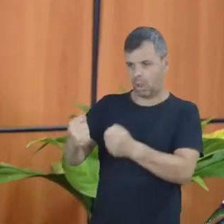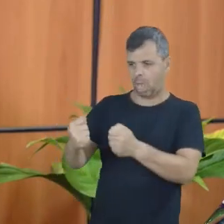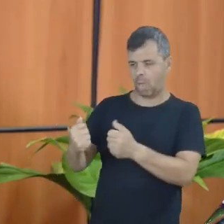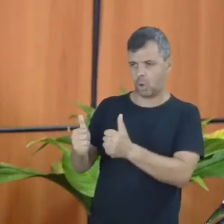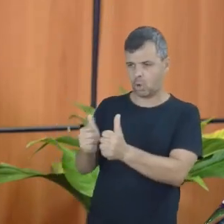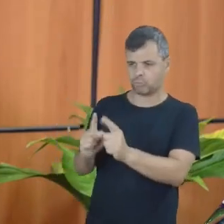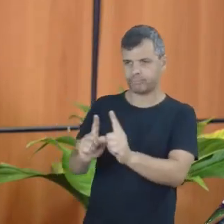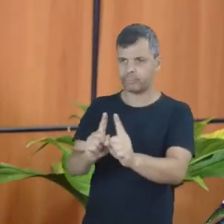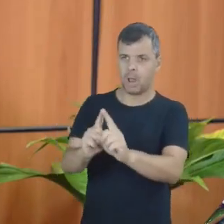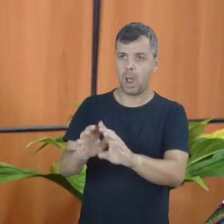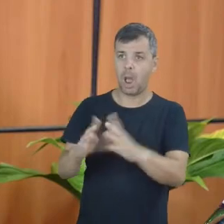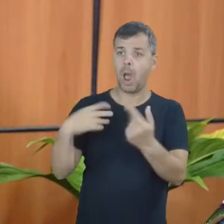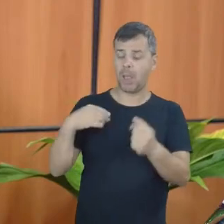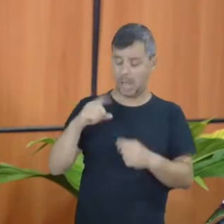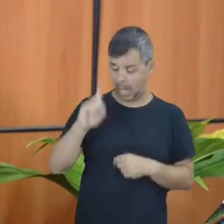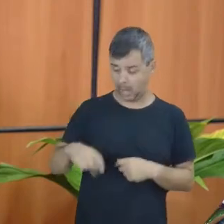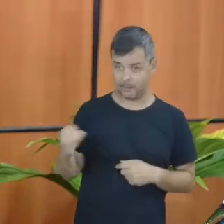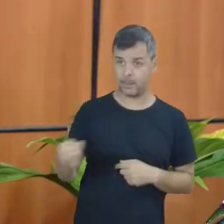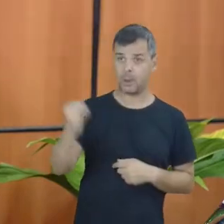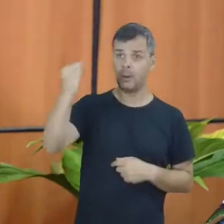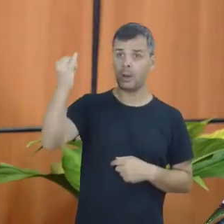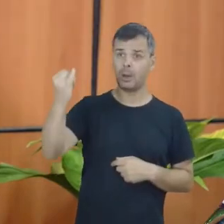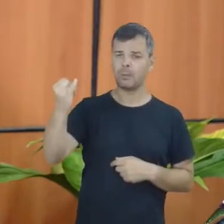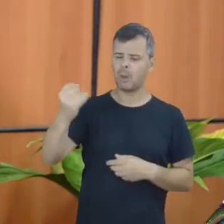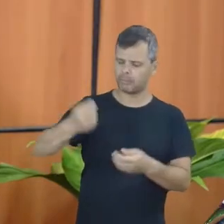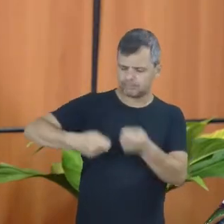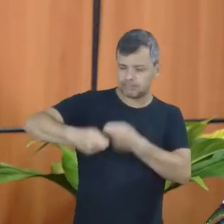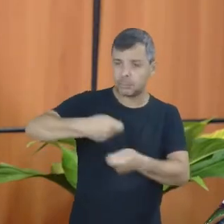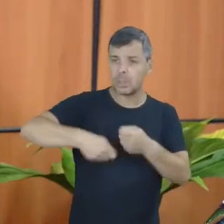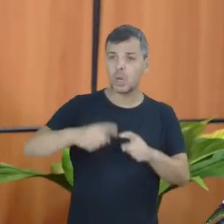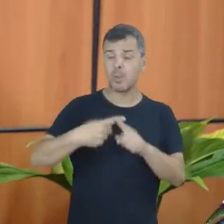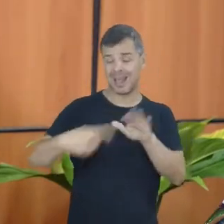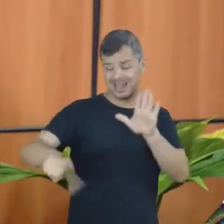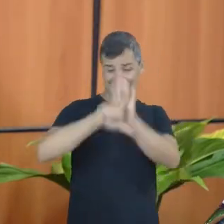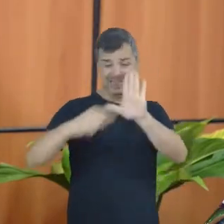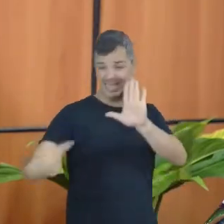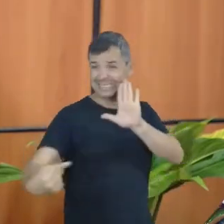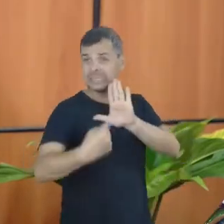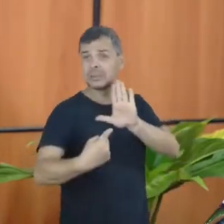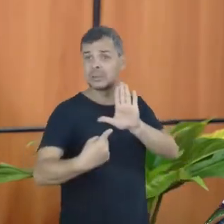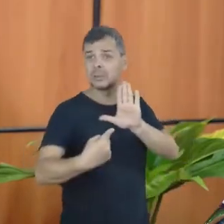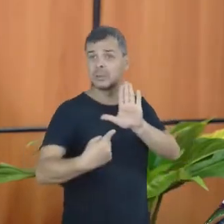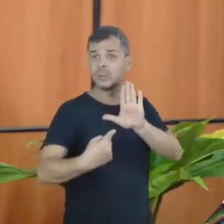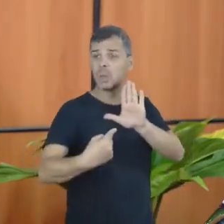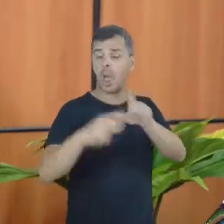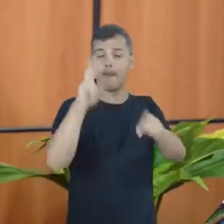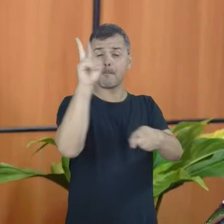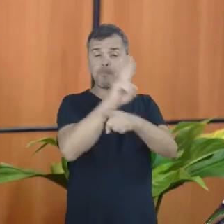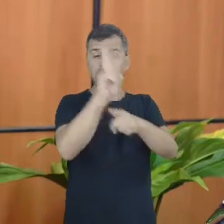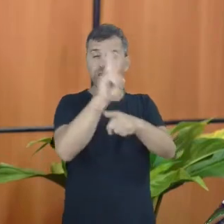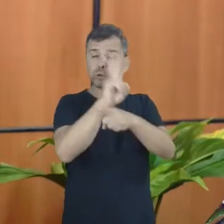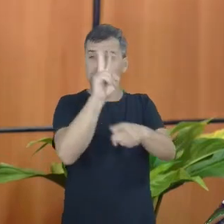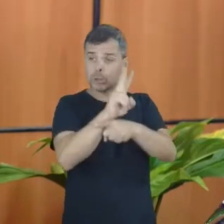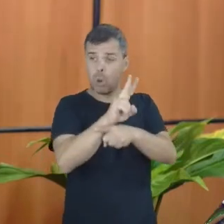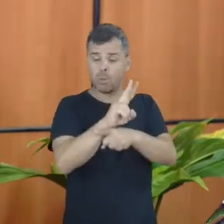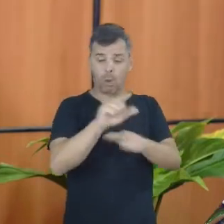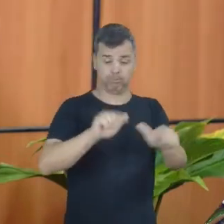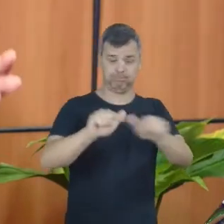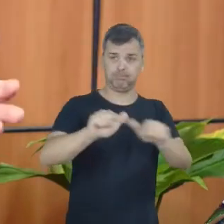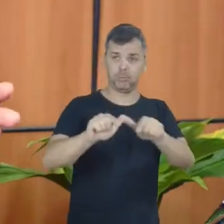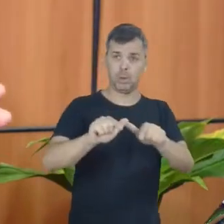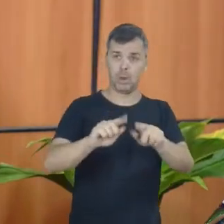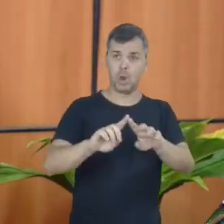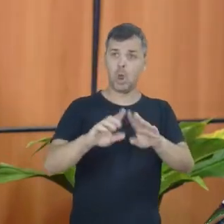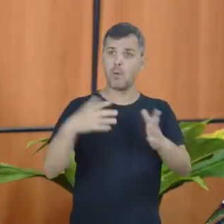ele reteve. Isso é fundamental, inclusive, para novas negociações, porque a lei ela traz a proteção mínima. A partir daí você pode